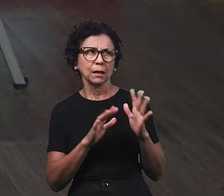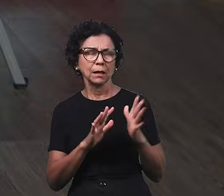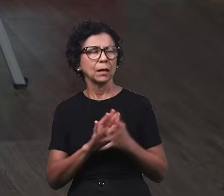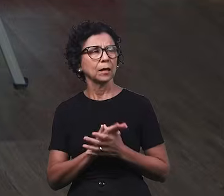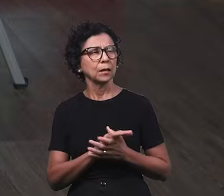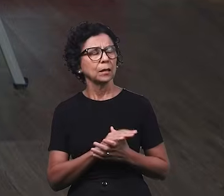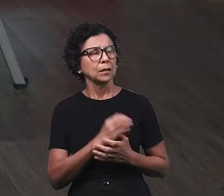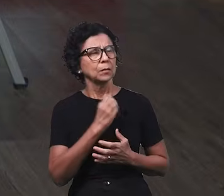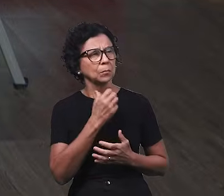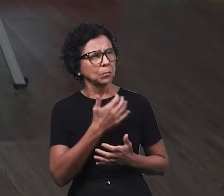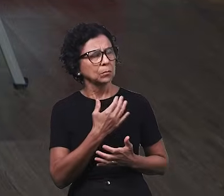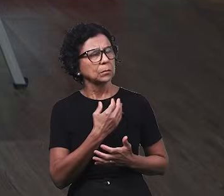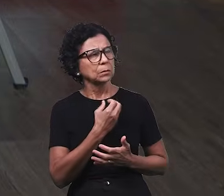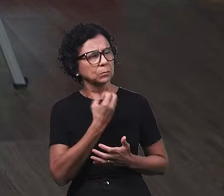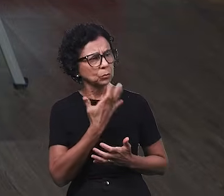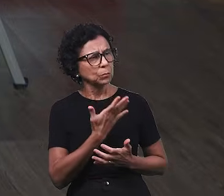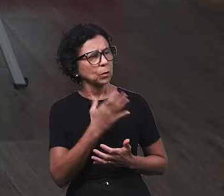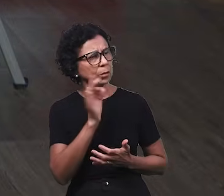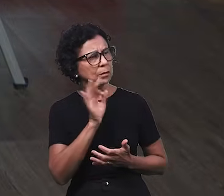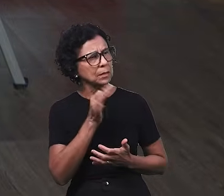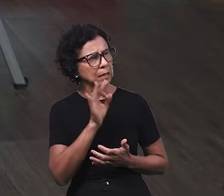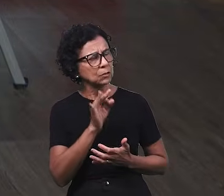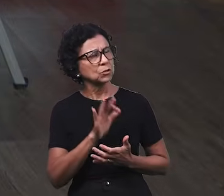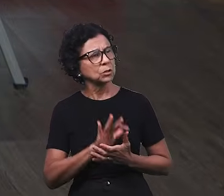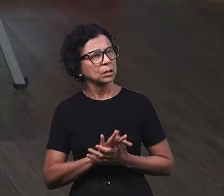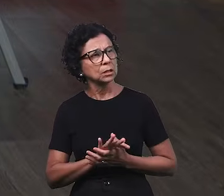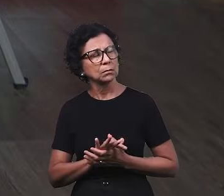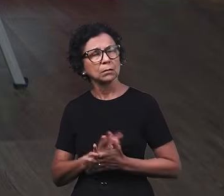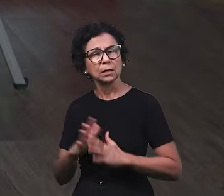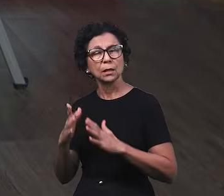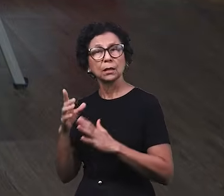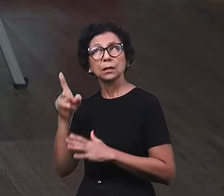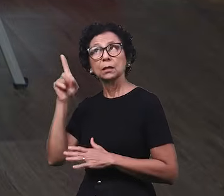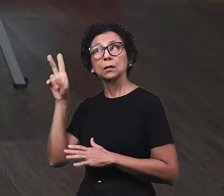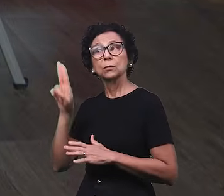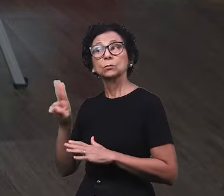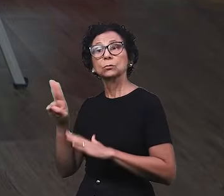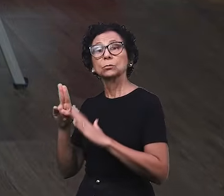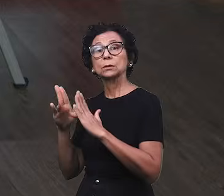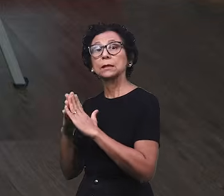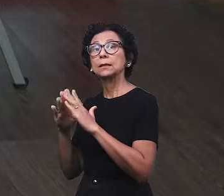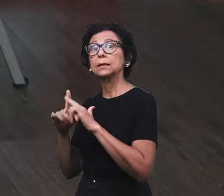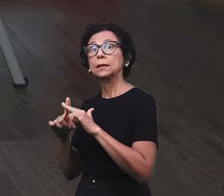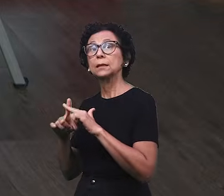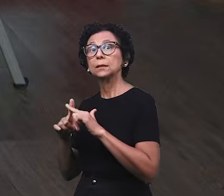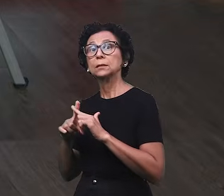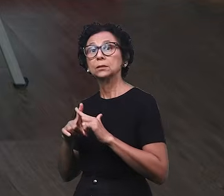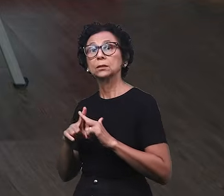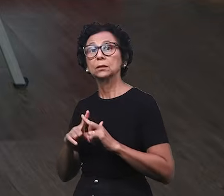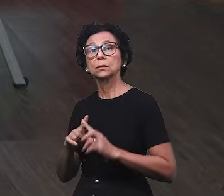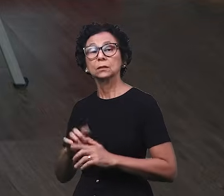tu falasse muito bem agora é a missão da igreja hoje, né? O Senhor usa a igreja